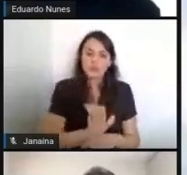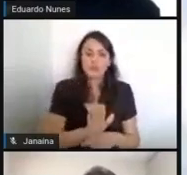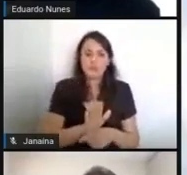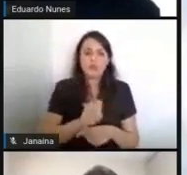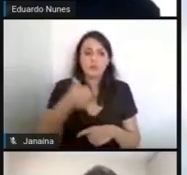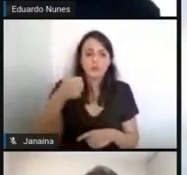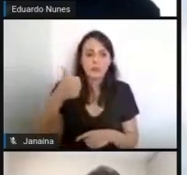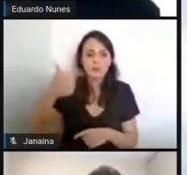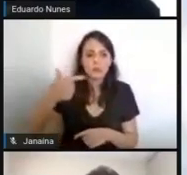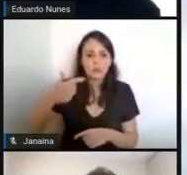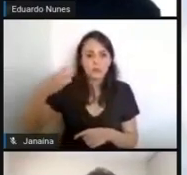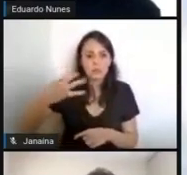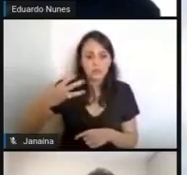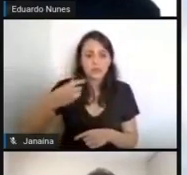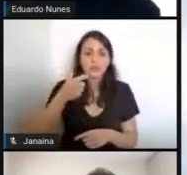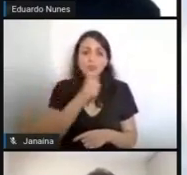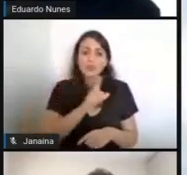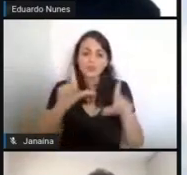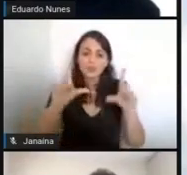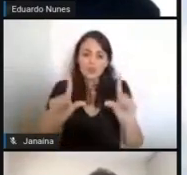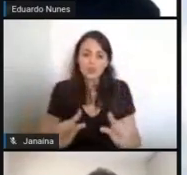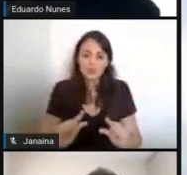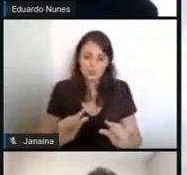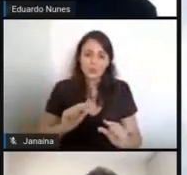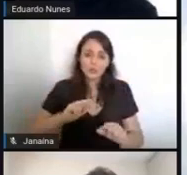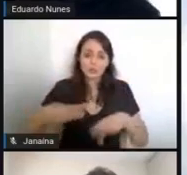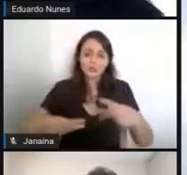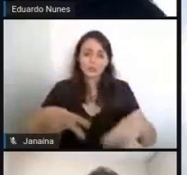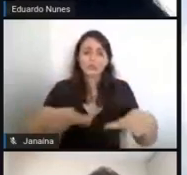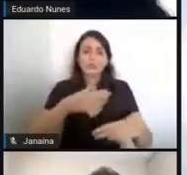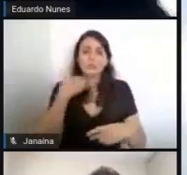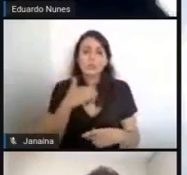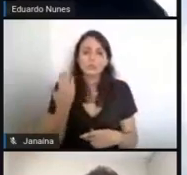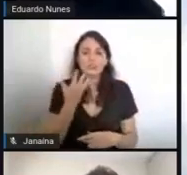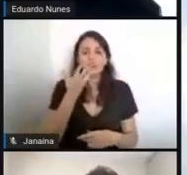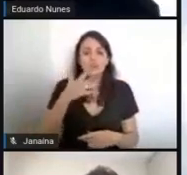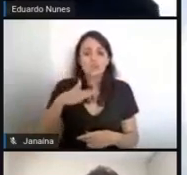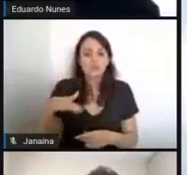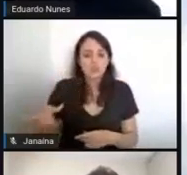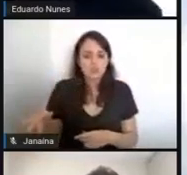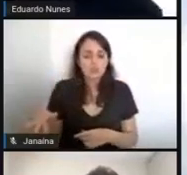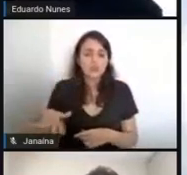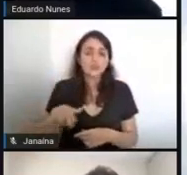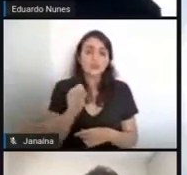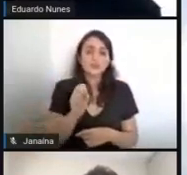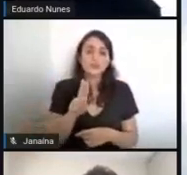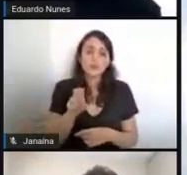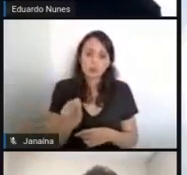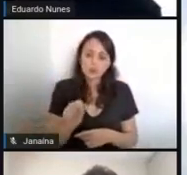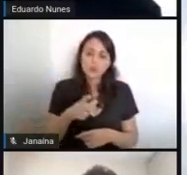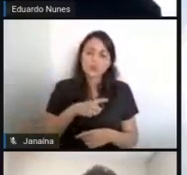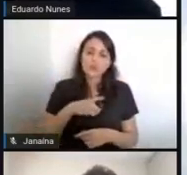terciária, que nós conseguimos reduzir mortalidade infantil, que nós conseguimos acessar, né, o SUS ele tem uma capilaridade nos mais de